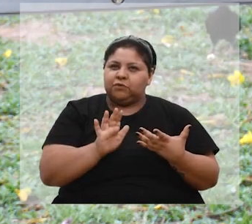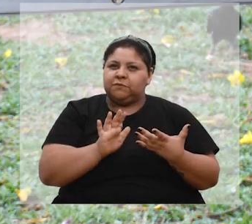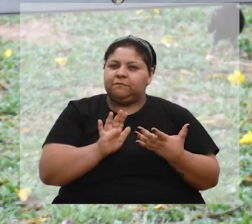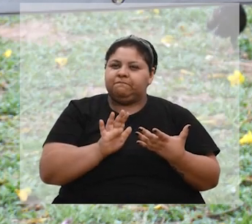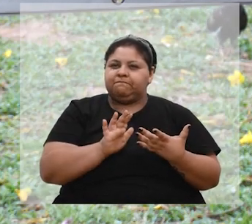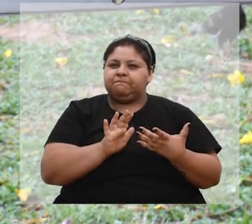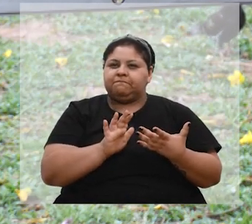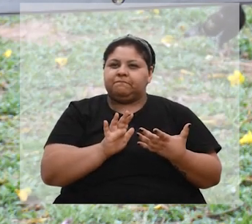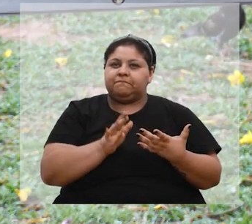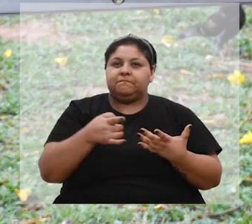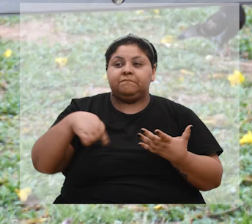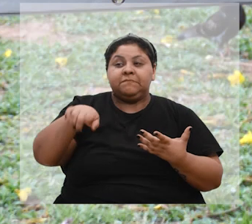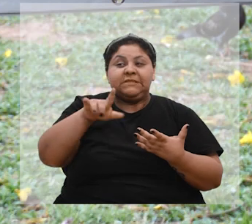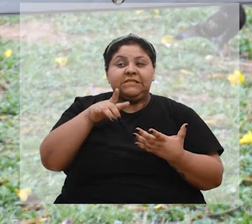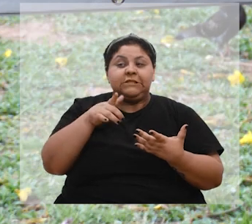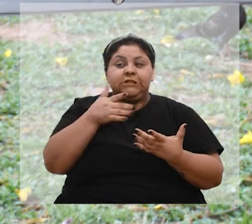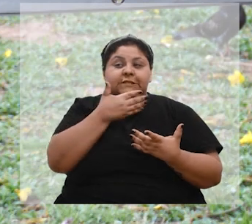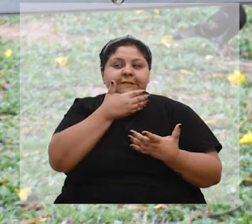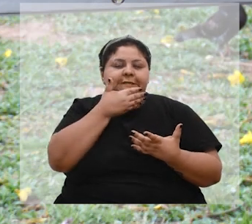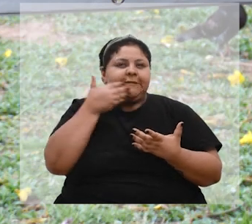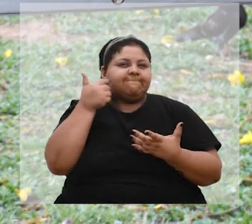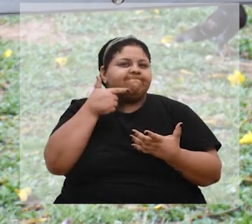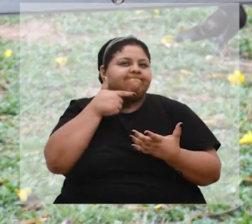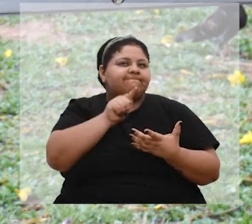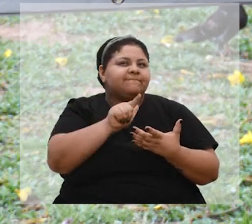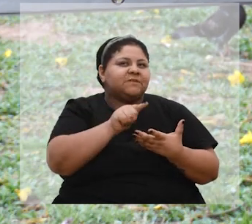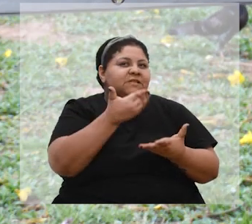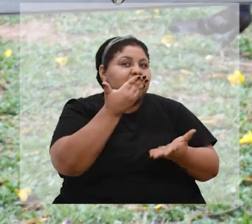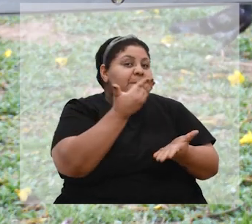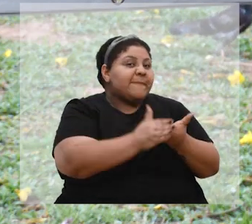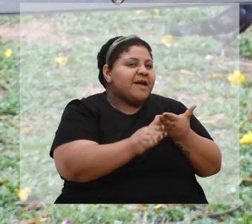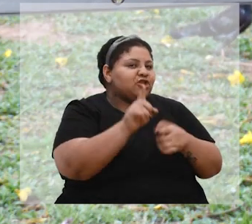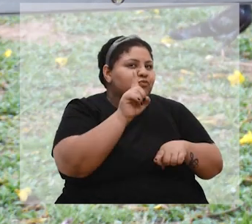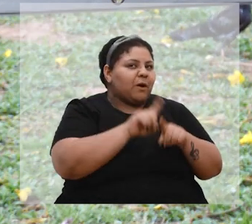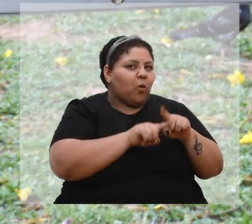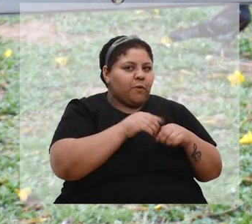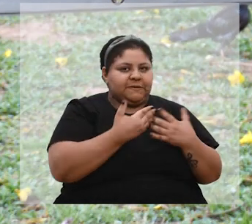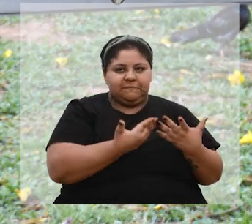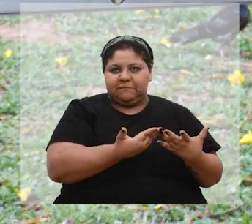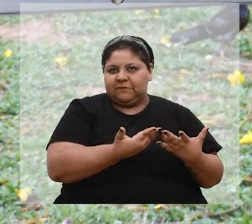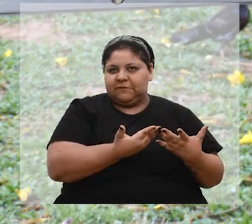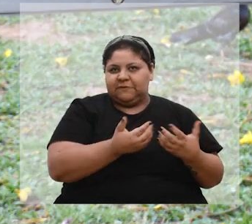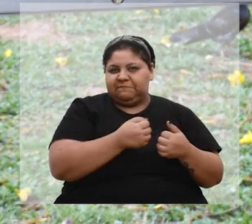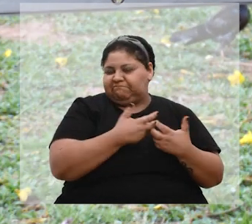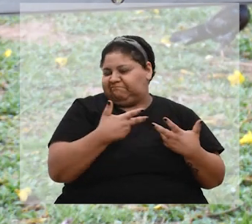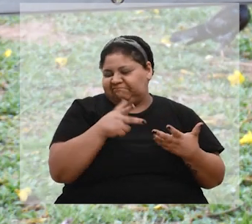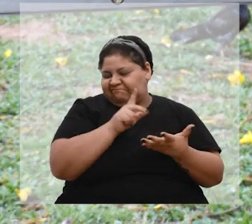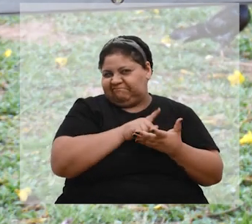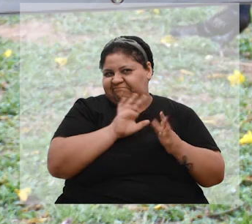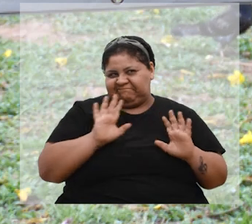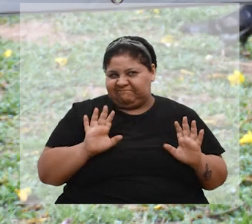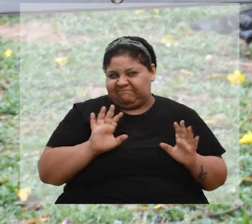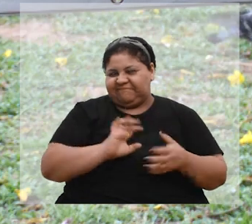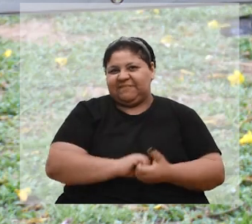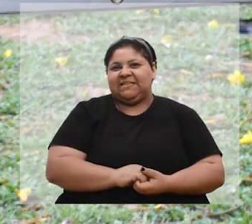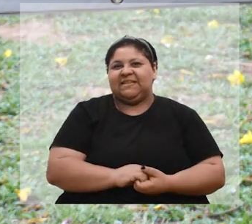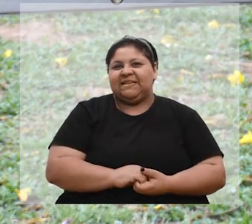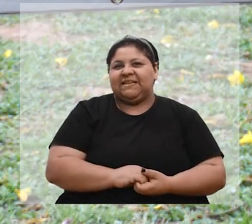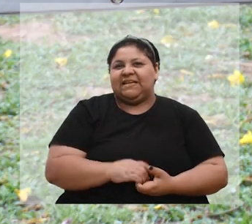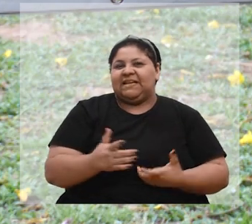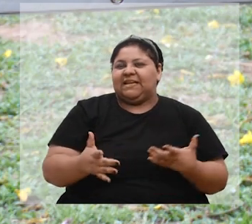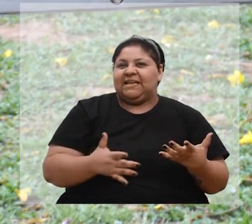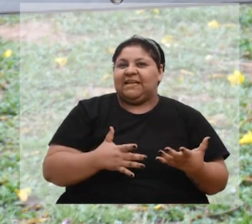Eu acho que a gente ganha quando perde uma coisa. Na verdade,